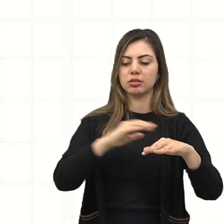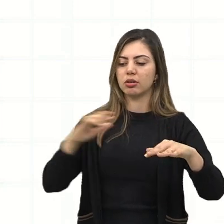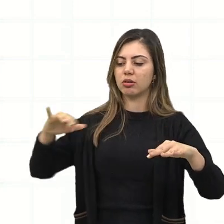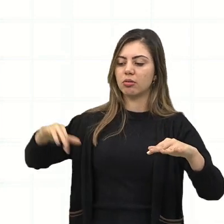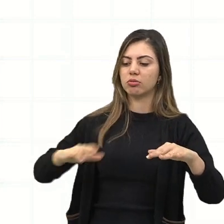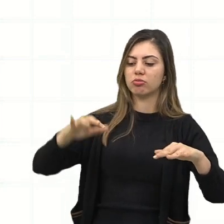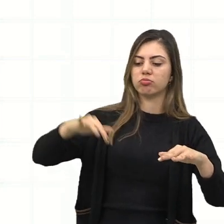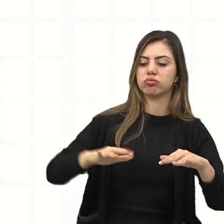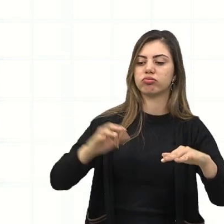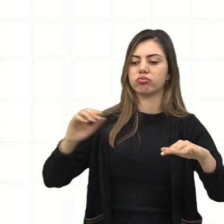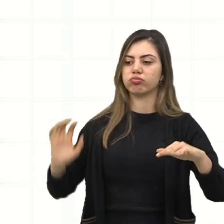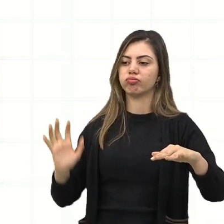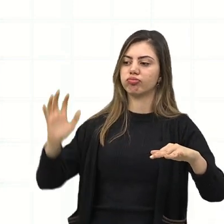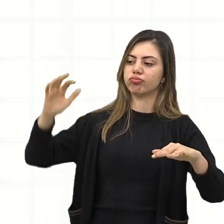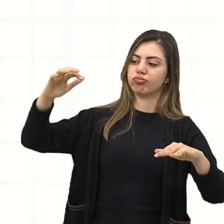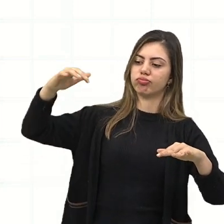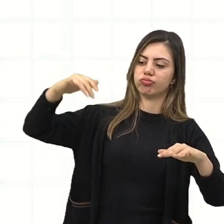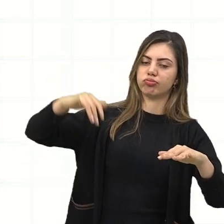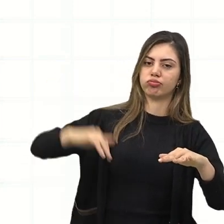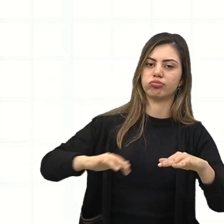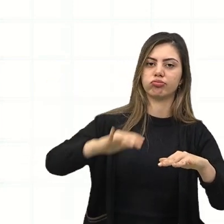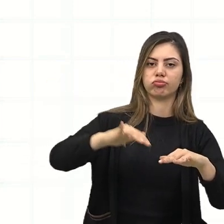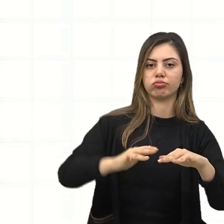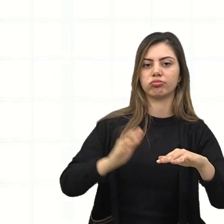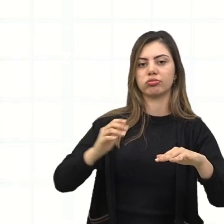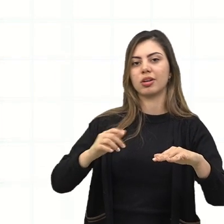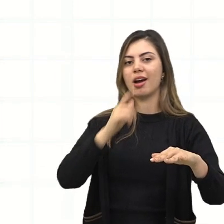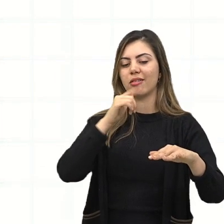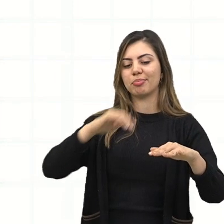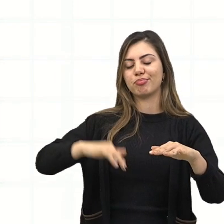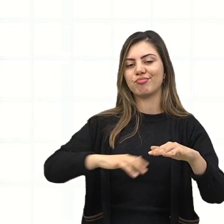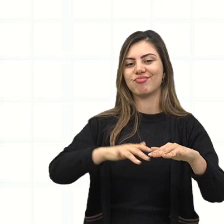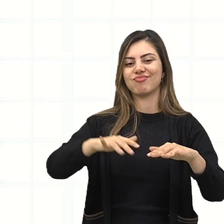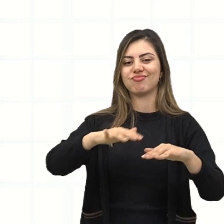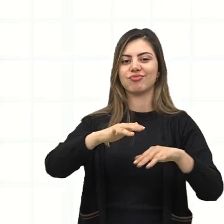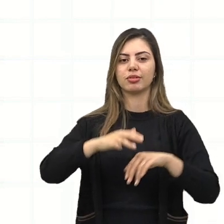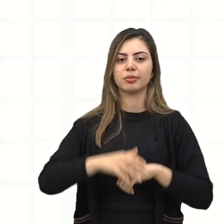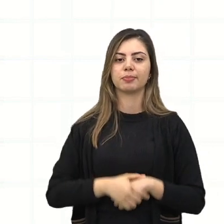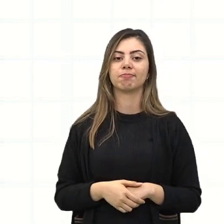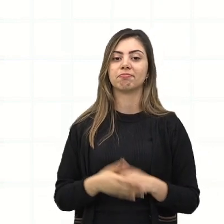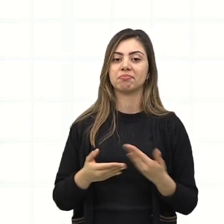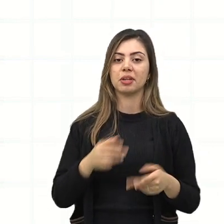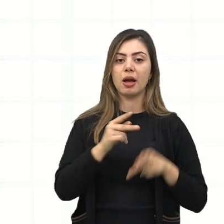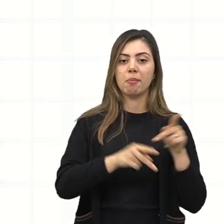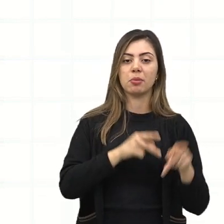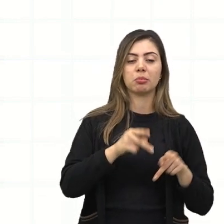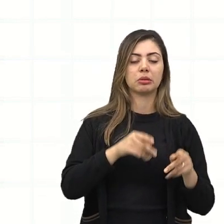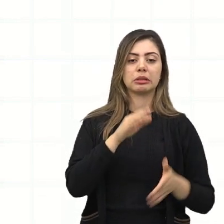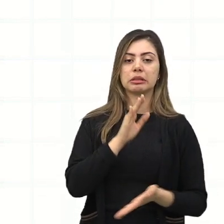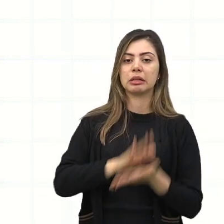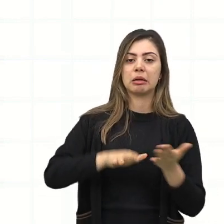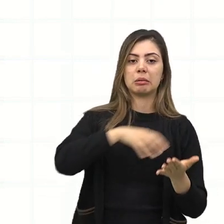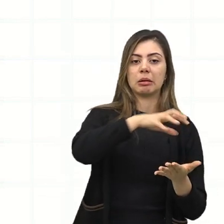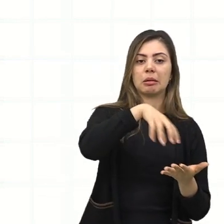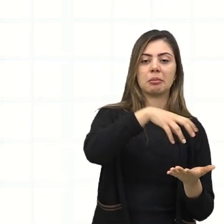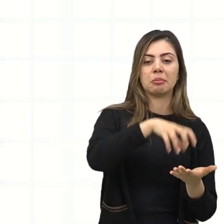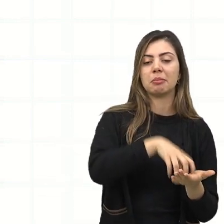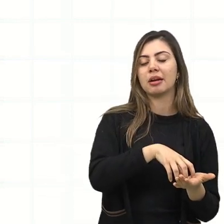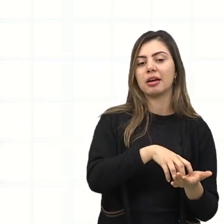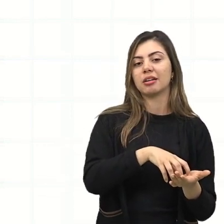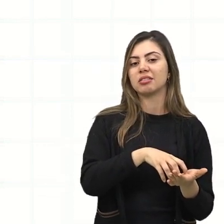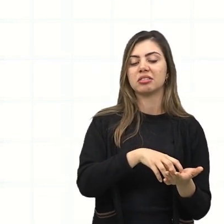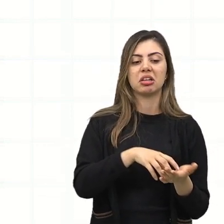com que haja ondas enormes e alagamentos. O povo saiu para as praças e passou a noite ao